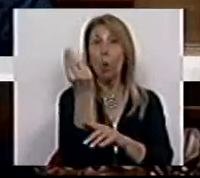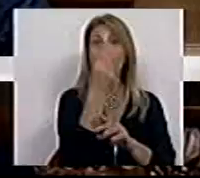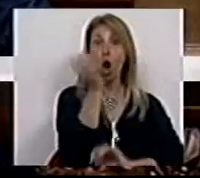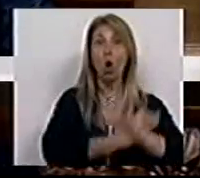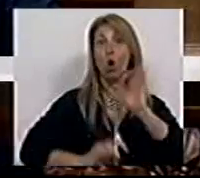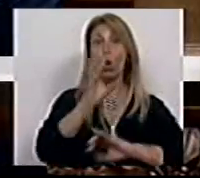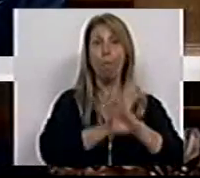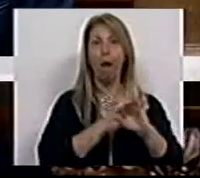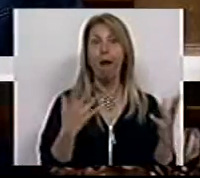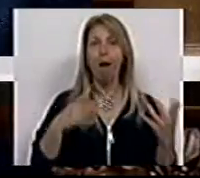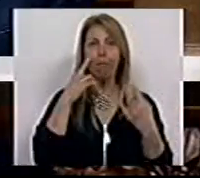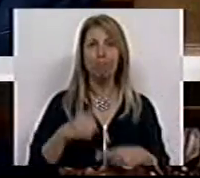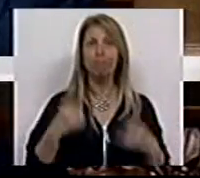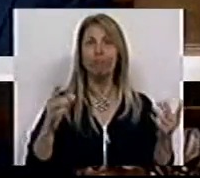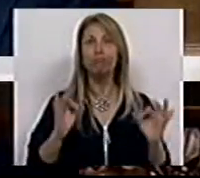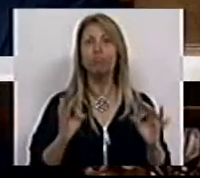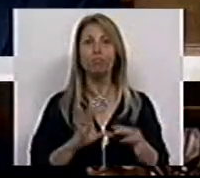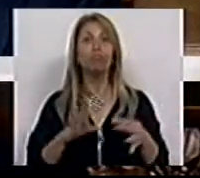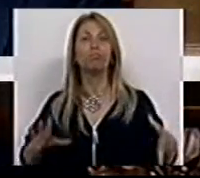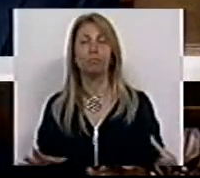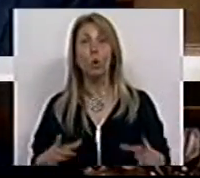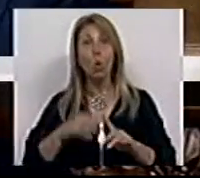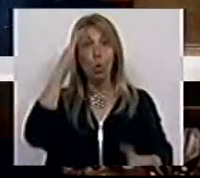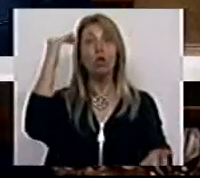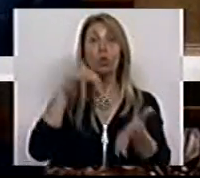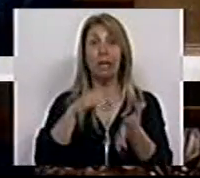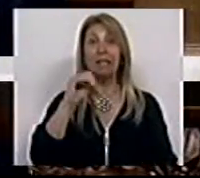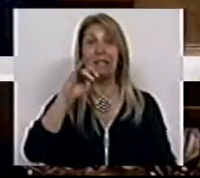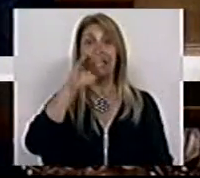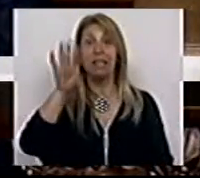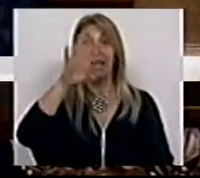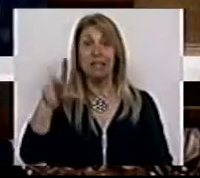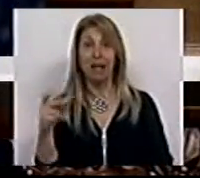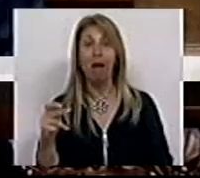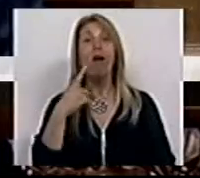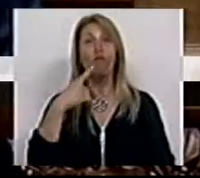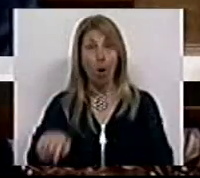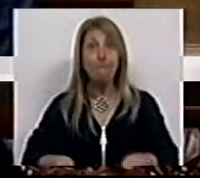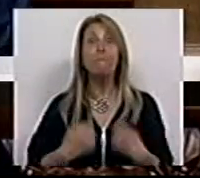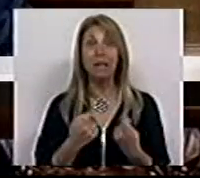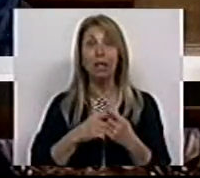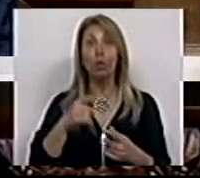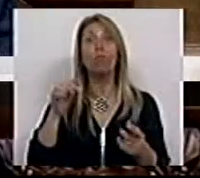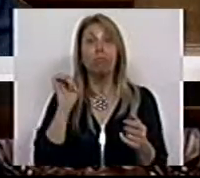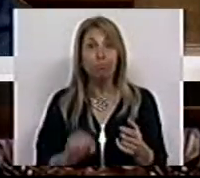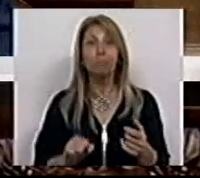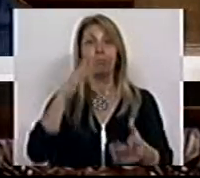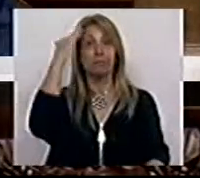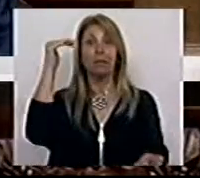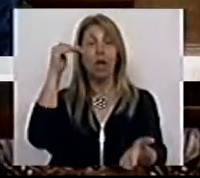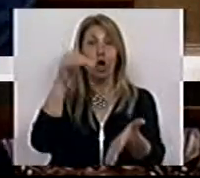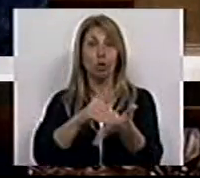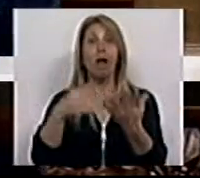resultado do Syriza, o primeiro-ministro português não sabe, mas o partido que ganhou as eleições na Grécia tem nome, Syriza.